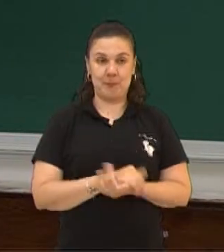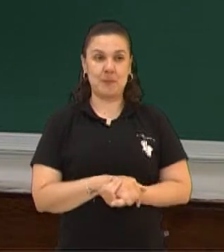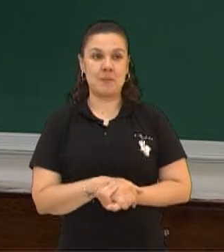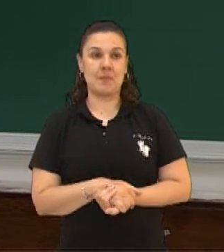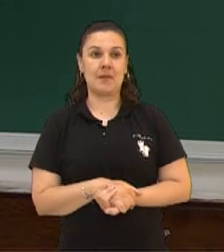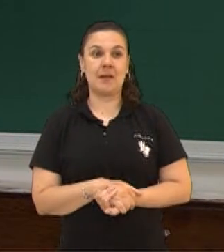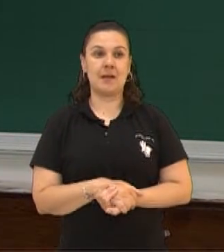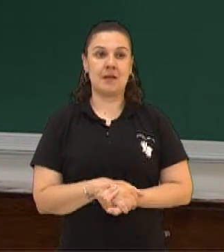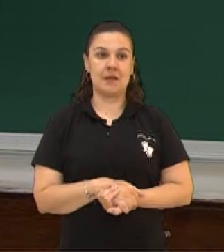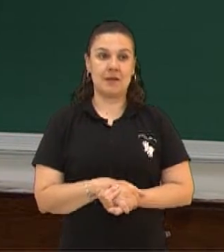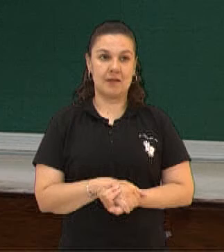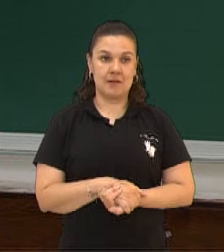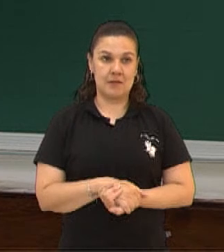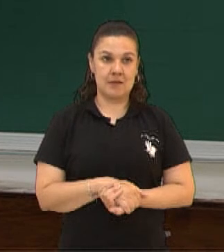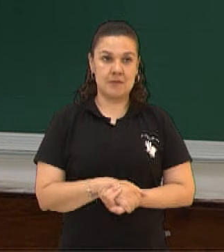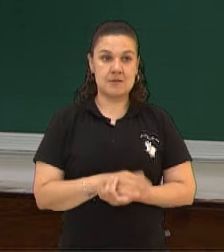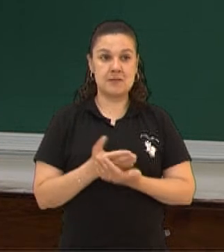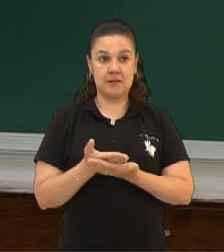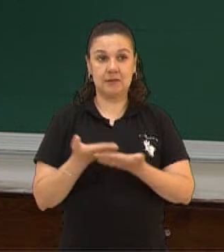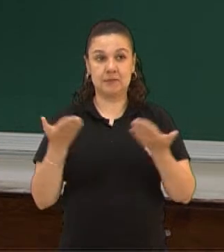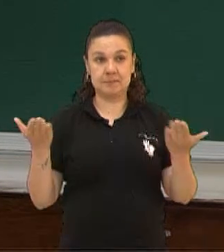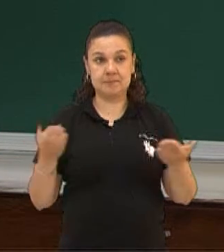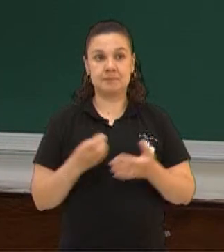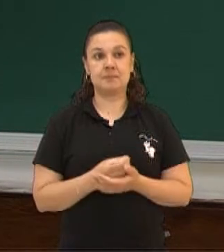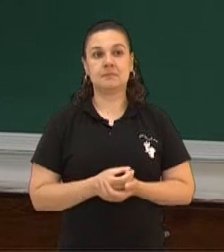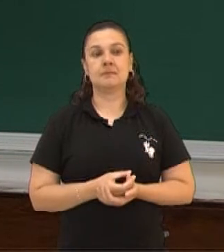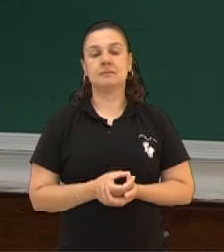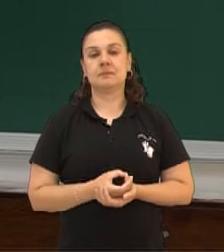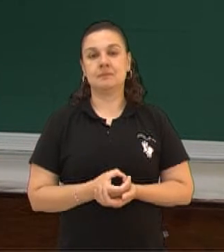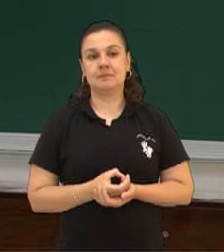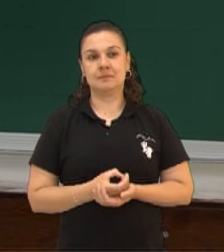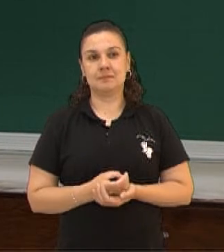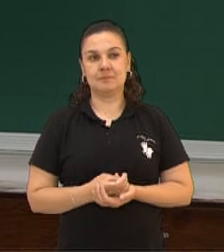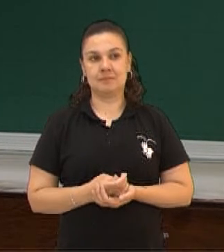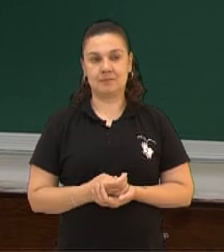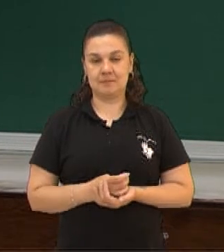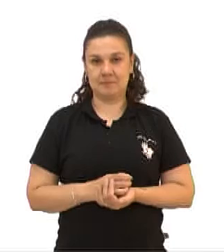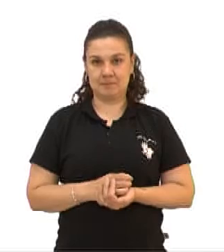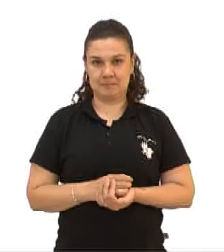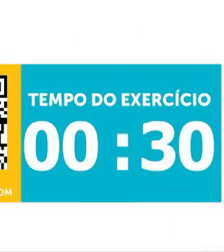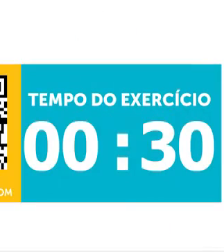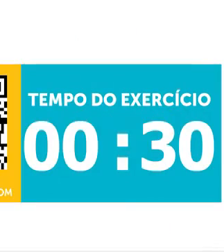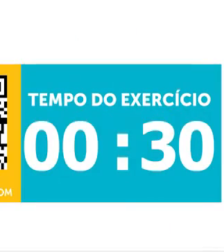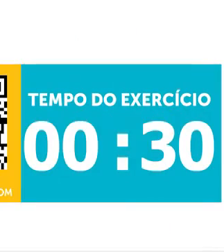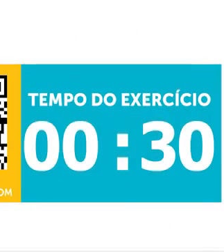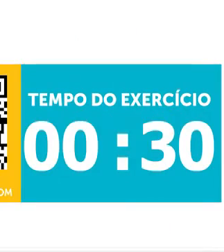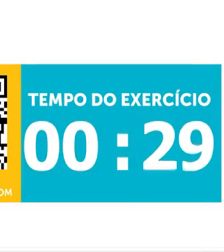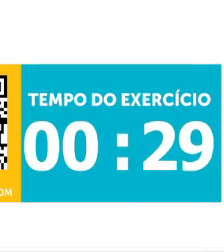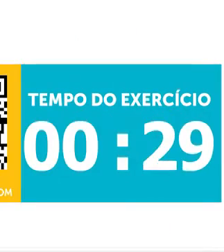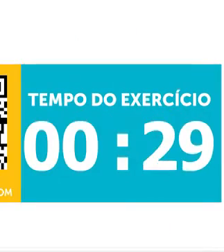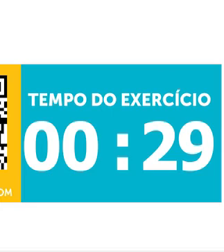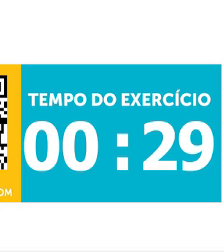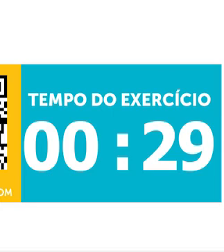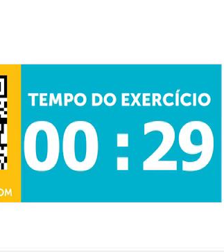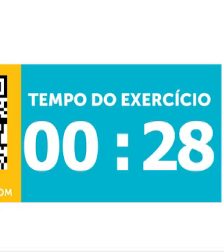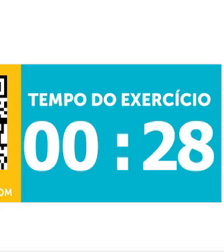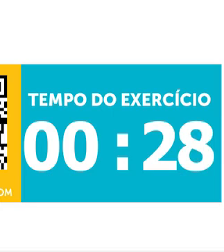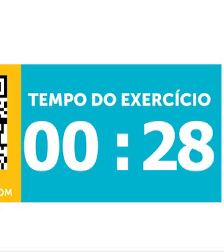eu vou deixar uma mensagem um pouquinho para vocês pensarem aí e daqui a pouco eu leio ela para vocês.